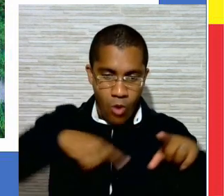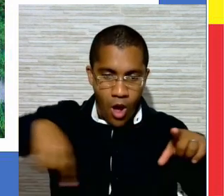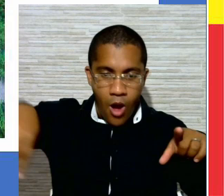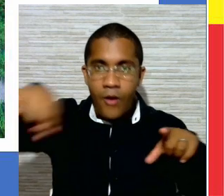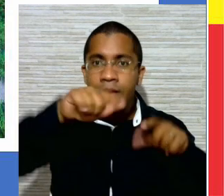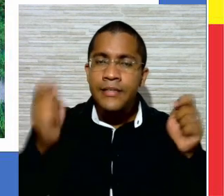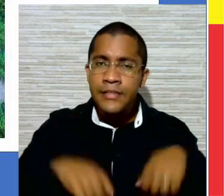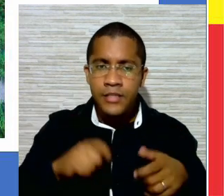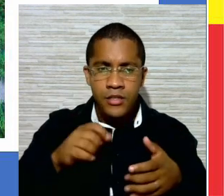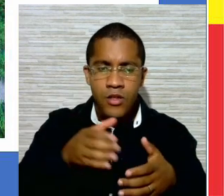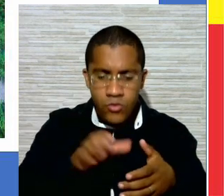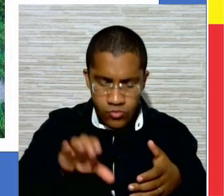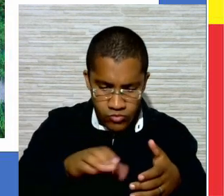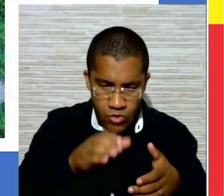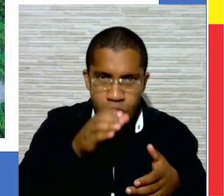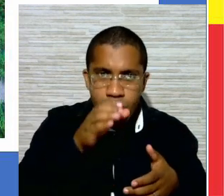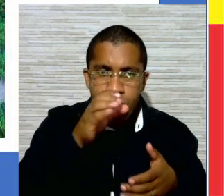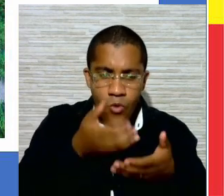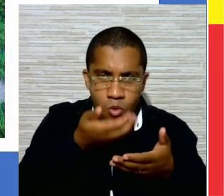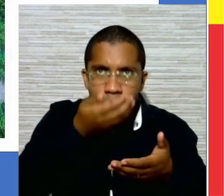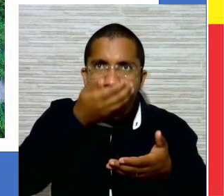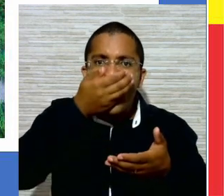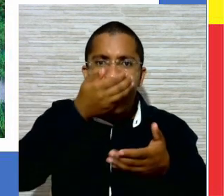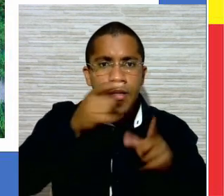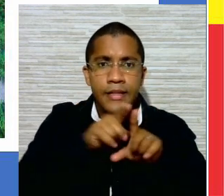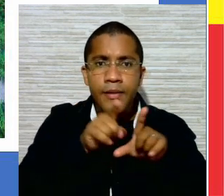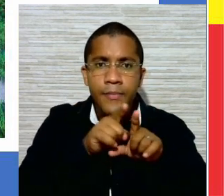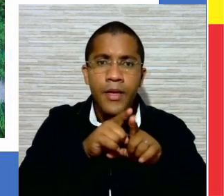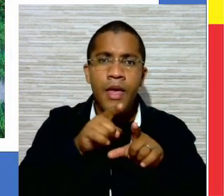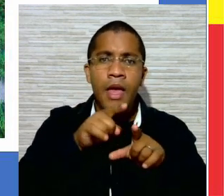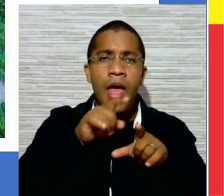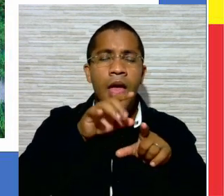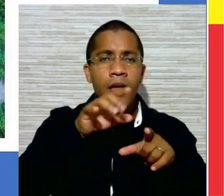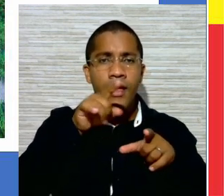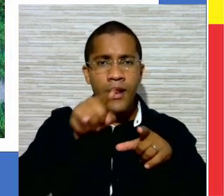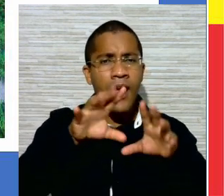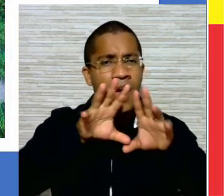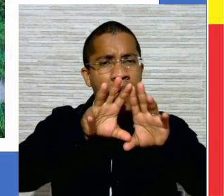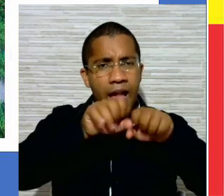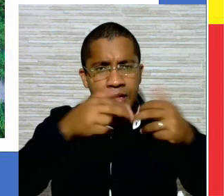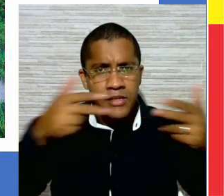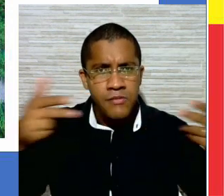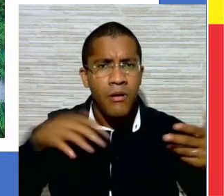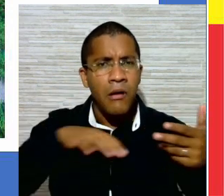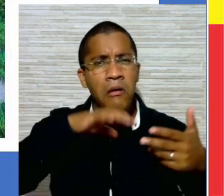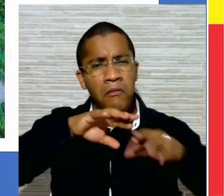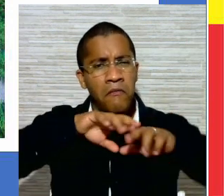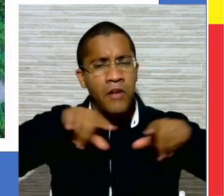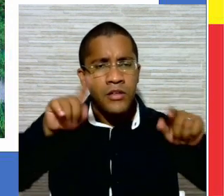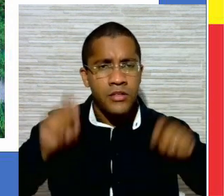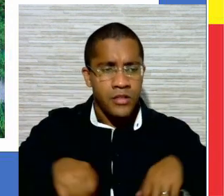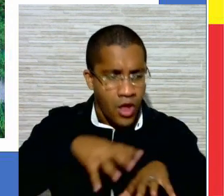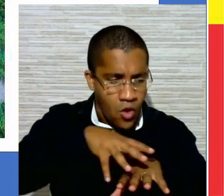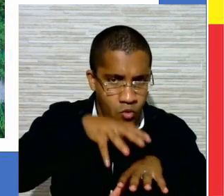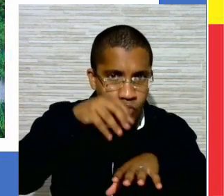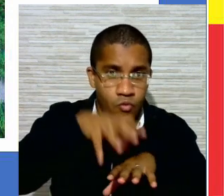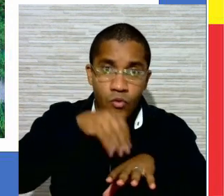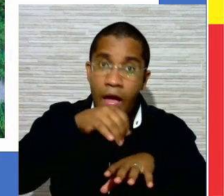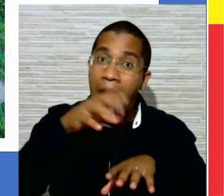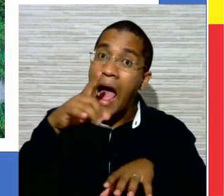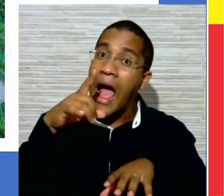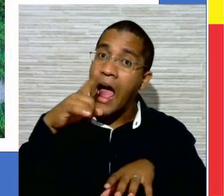água para beber, para dar aos animais. Você consegue aí, nesse espaço que vocês observam na tela, um